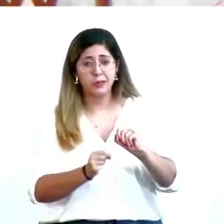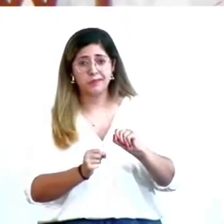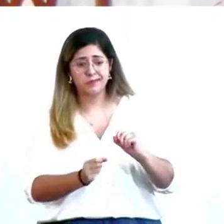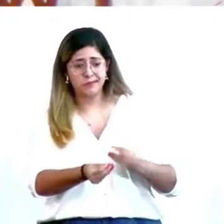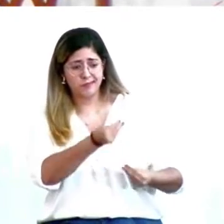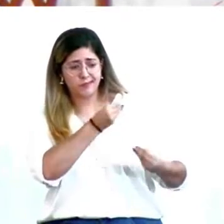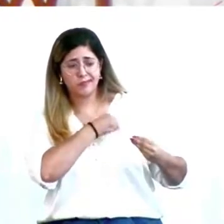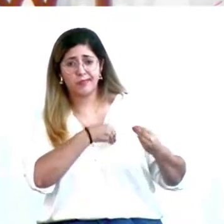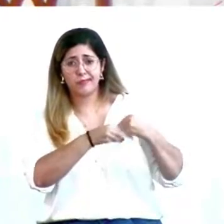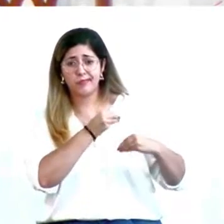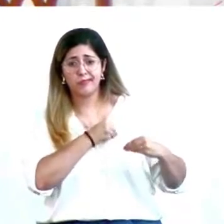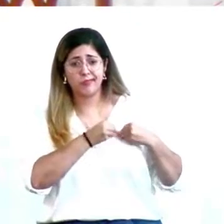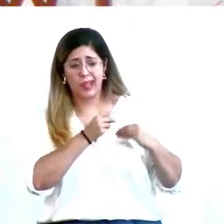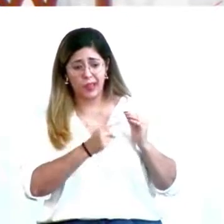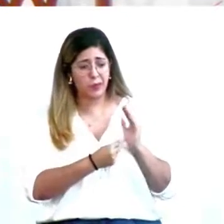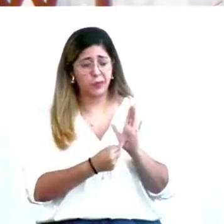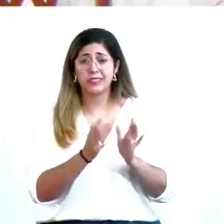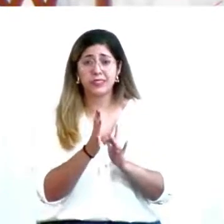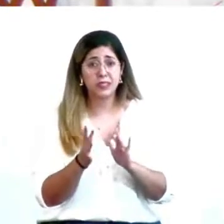problema na sua identidade.